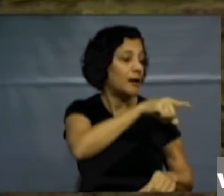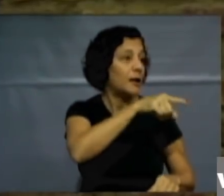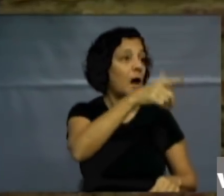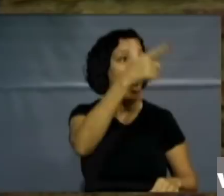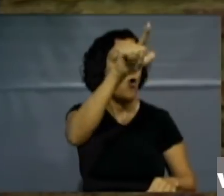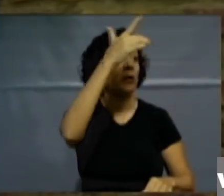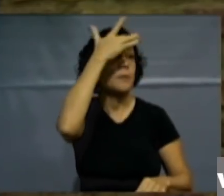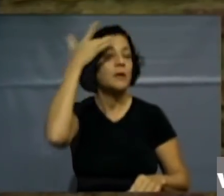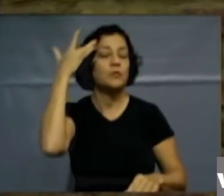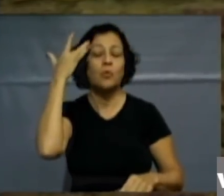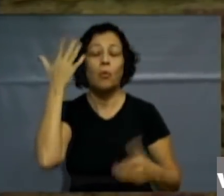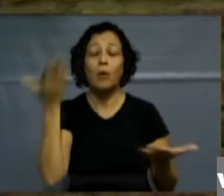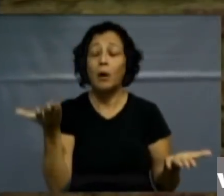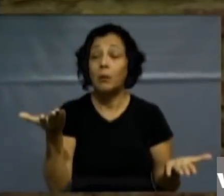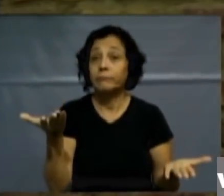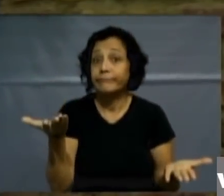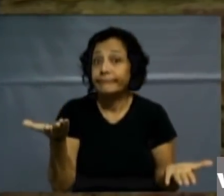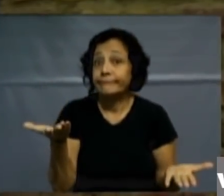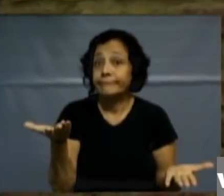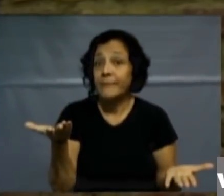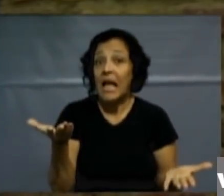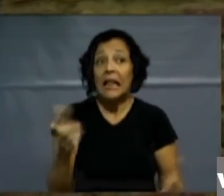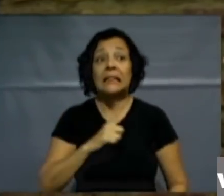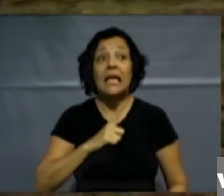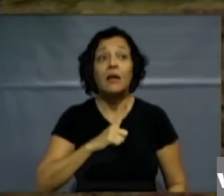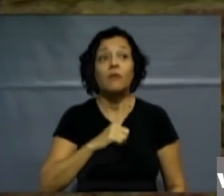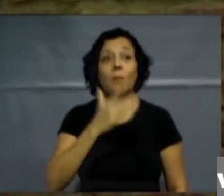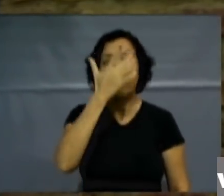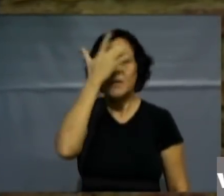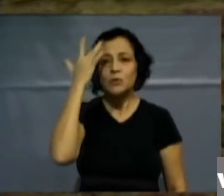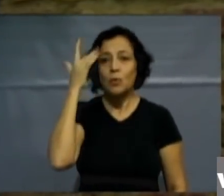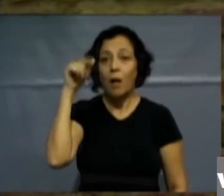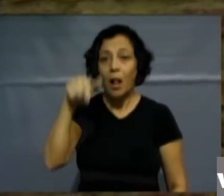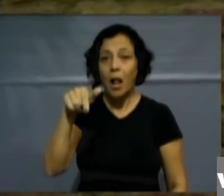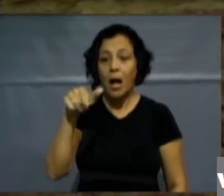Tomé, que acabamos de falar, que só acreditava vendo.